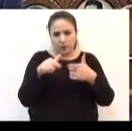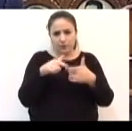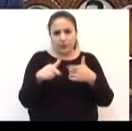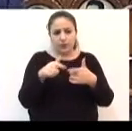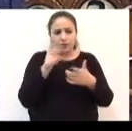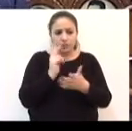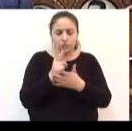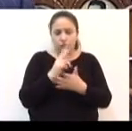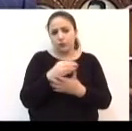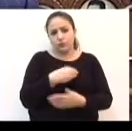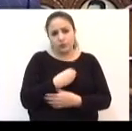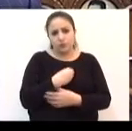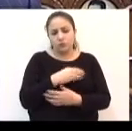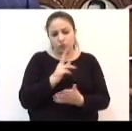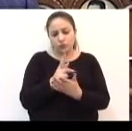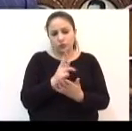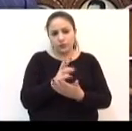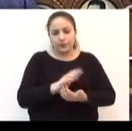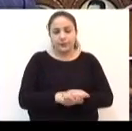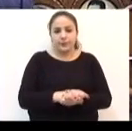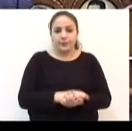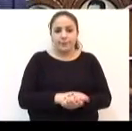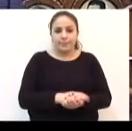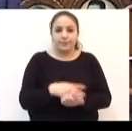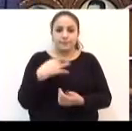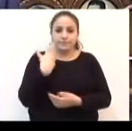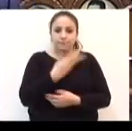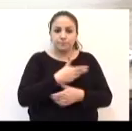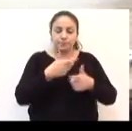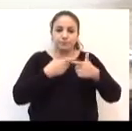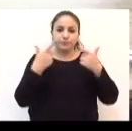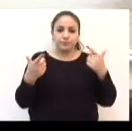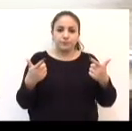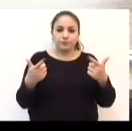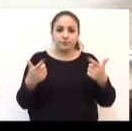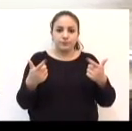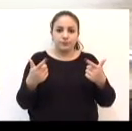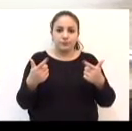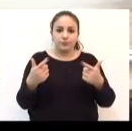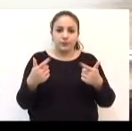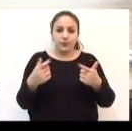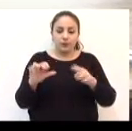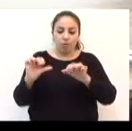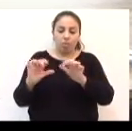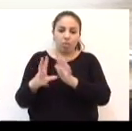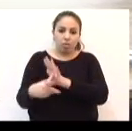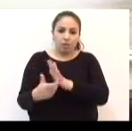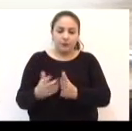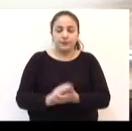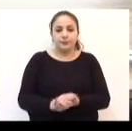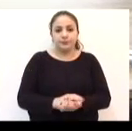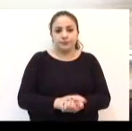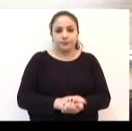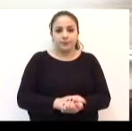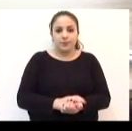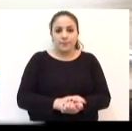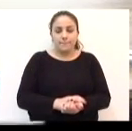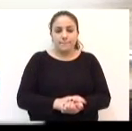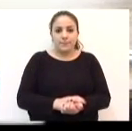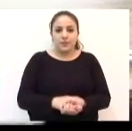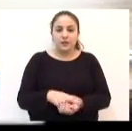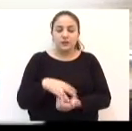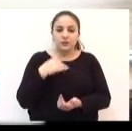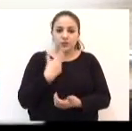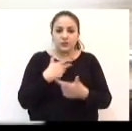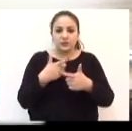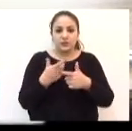eles vão sobreviver. Então, dali a pouco, nós aumentamos a marginalização. Desta vez, a pauta foi retomada para que os encaminhamentos da